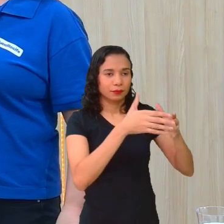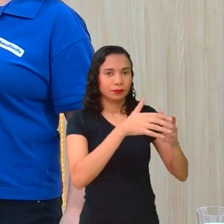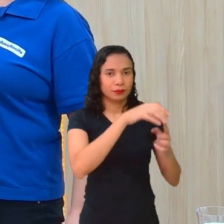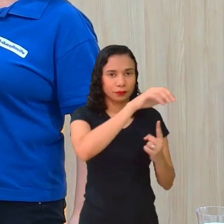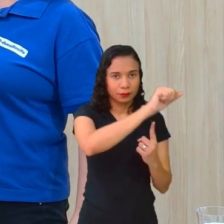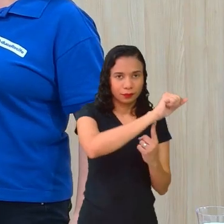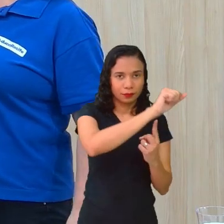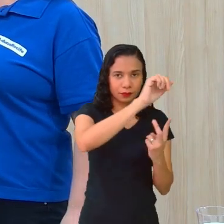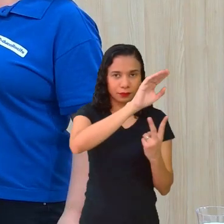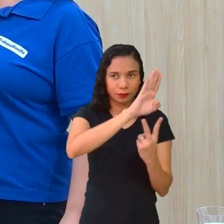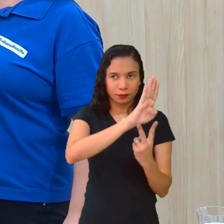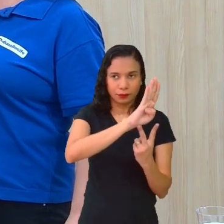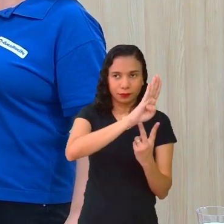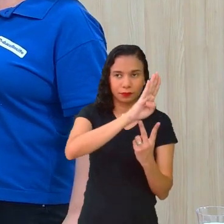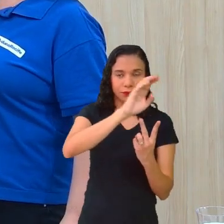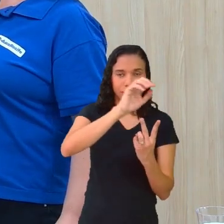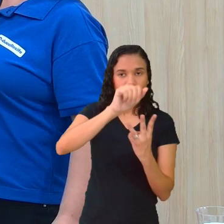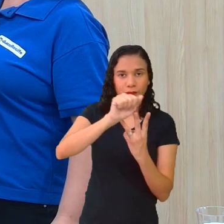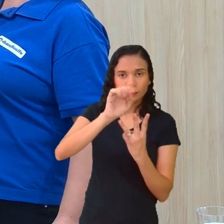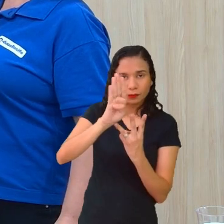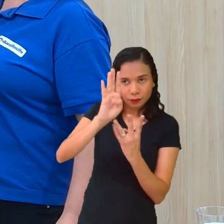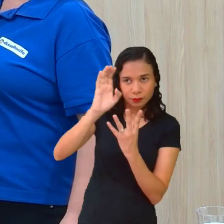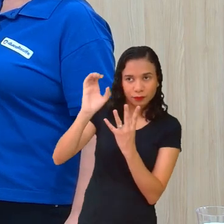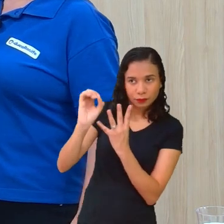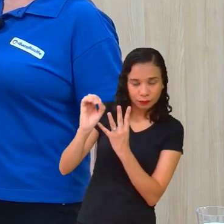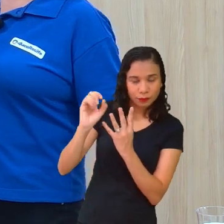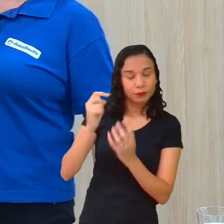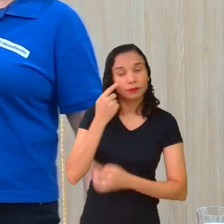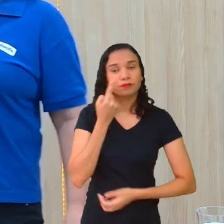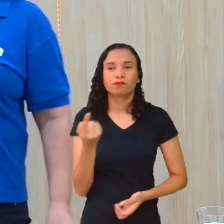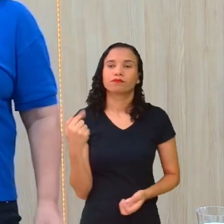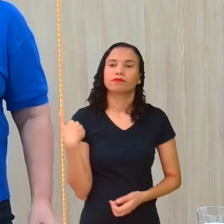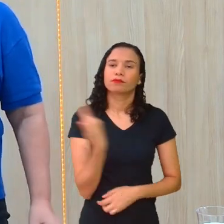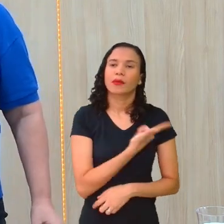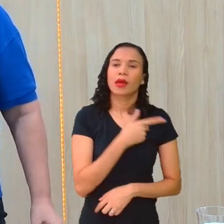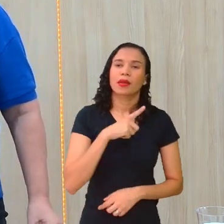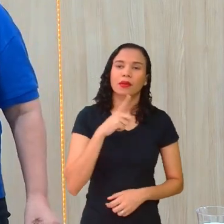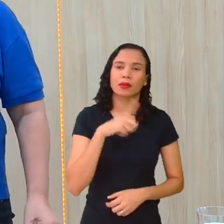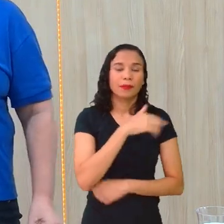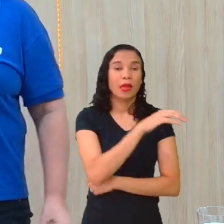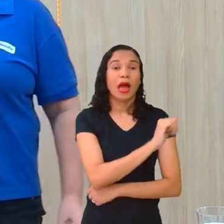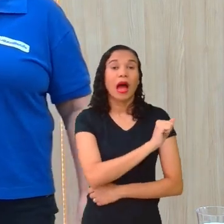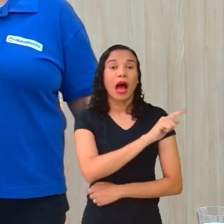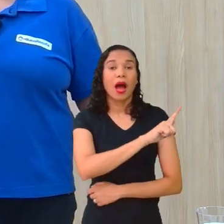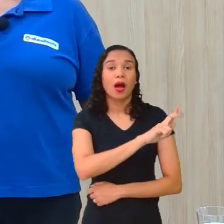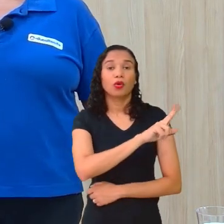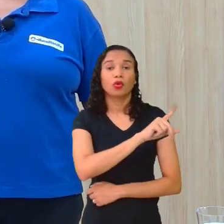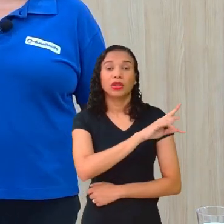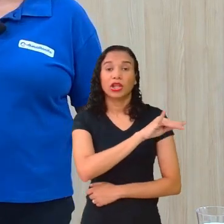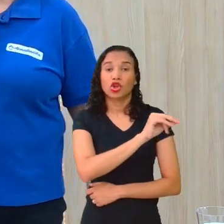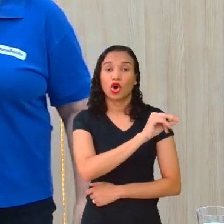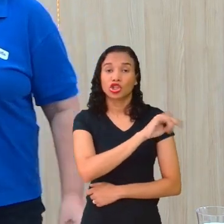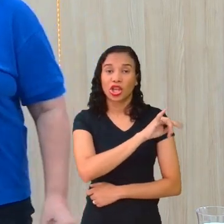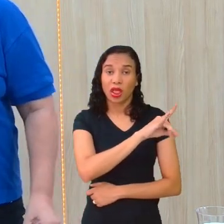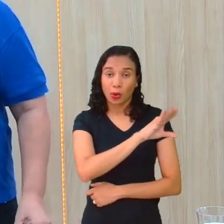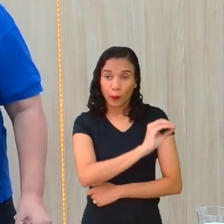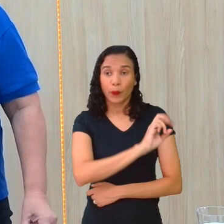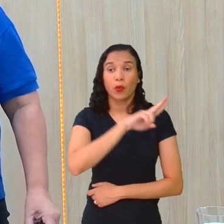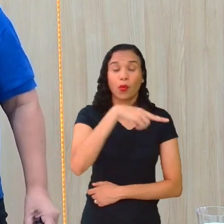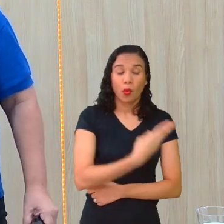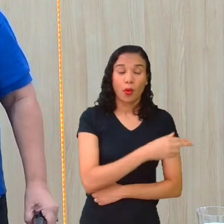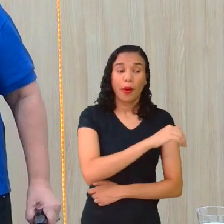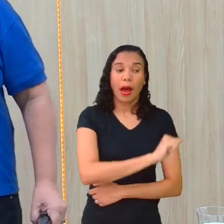o grupo B, o grupo AB e o grupo O. E aí, nós temos tanto o aglutinogênio das hemácias, como